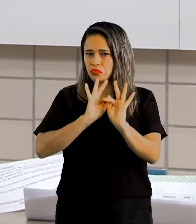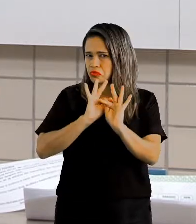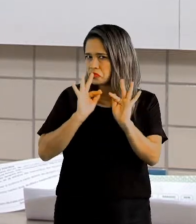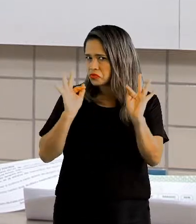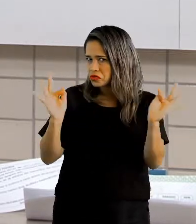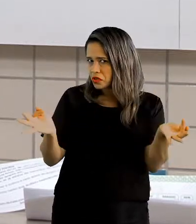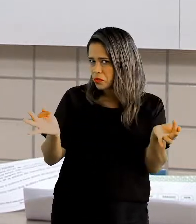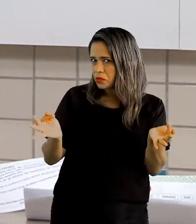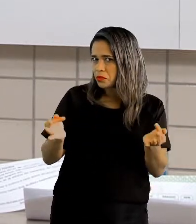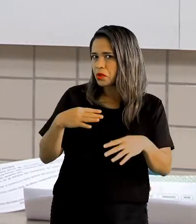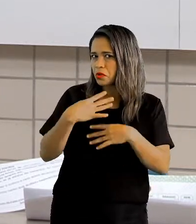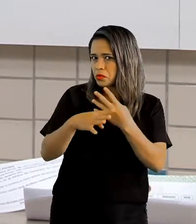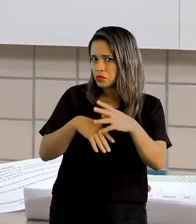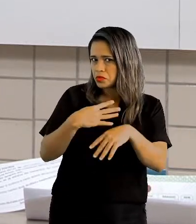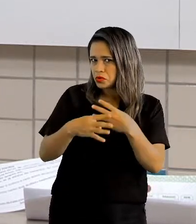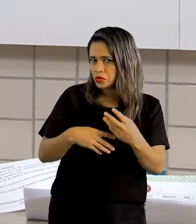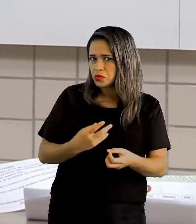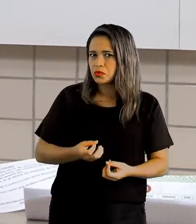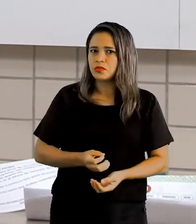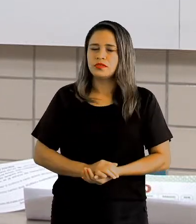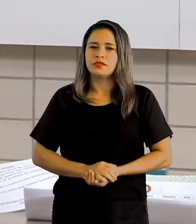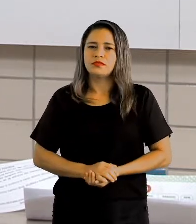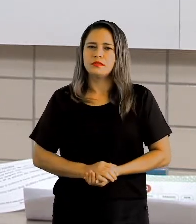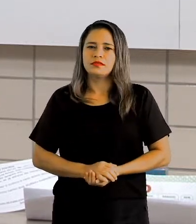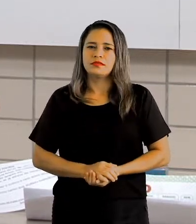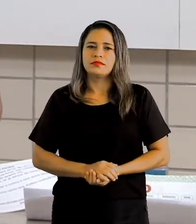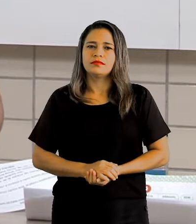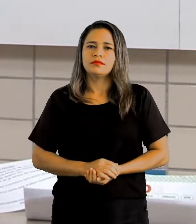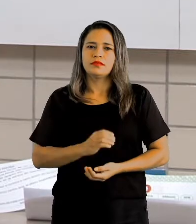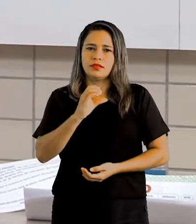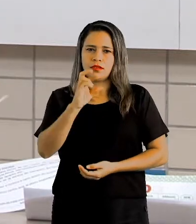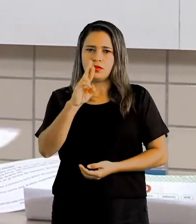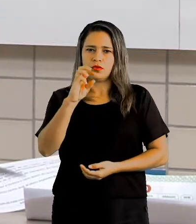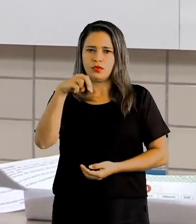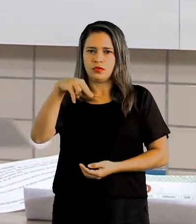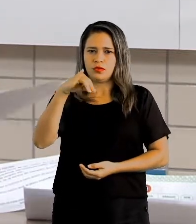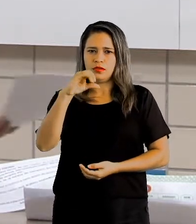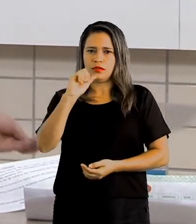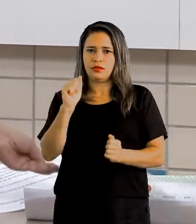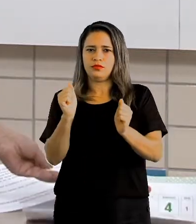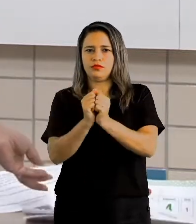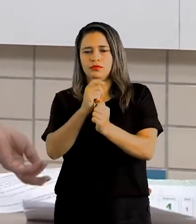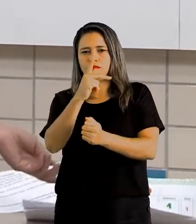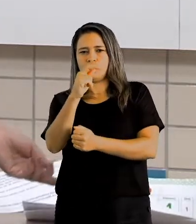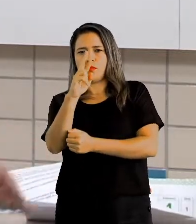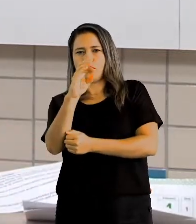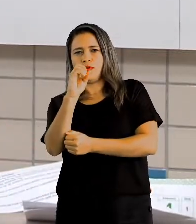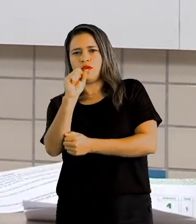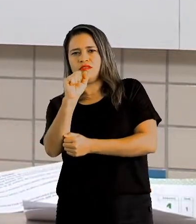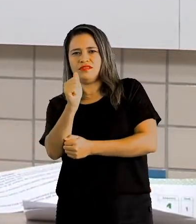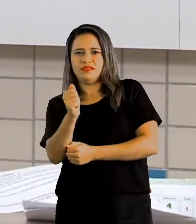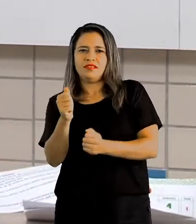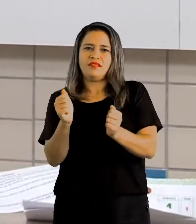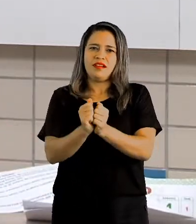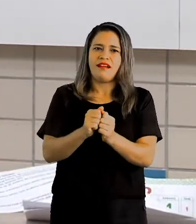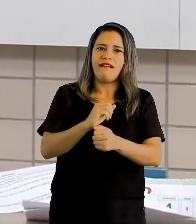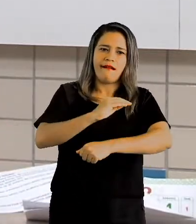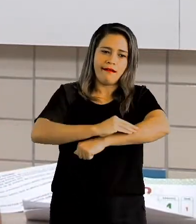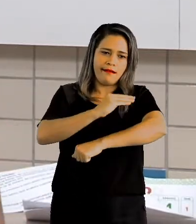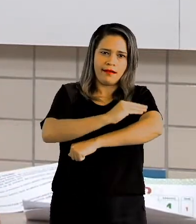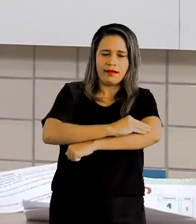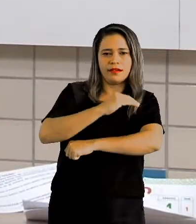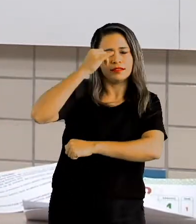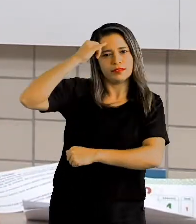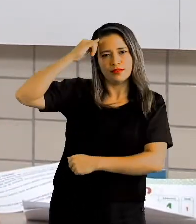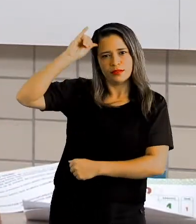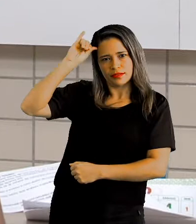de crônica, mas é uma prosa, que trata sobre uma fábula da rã e do touro. Agora nós vamos fazer